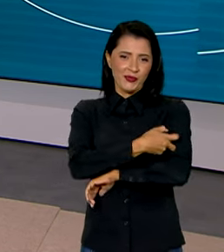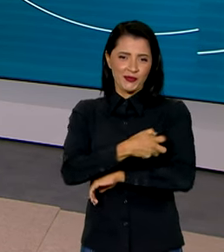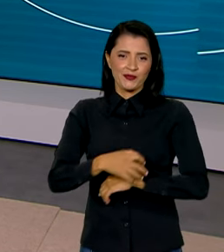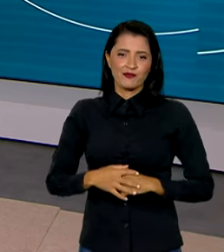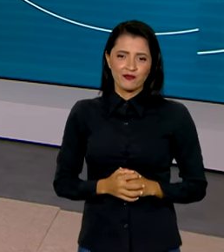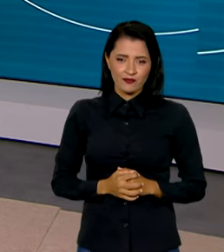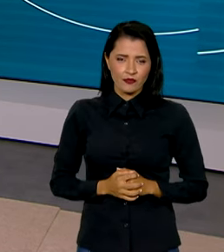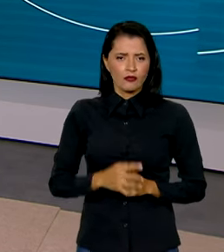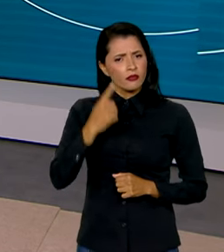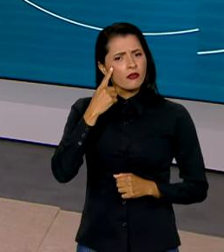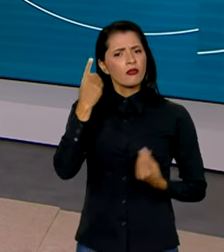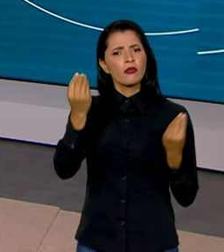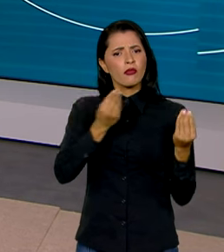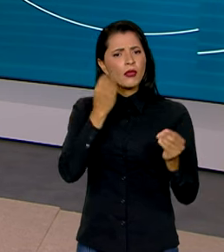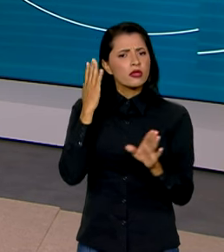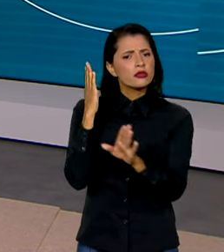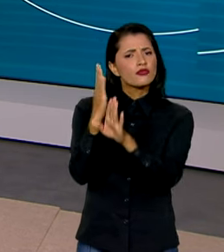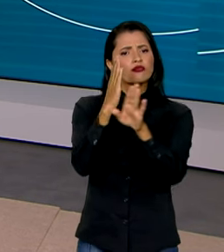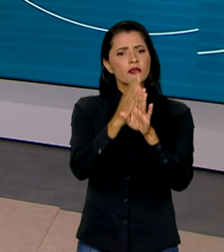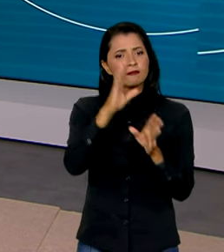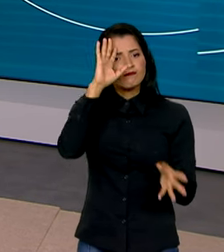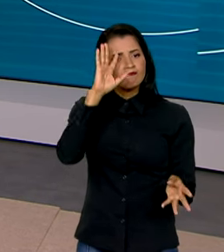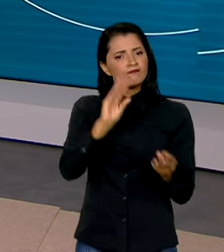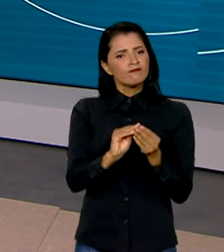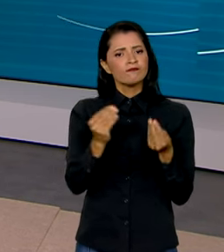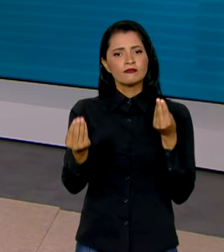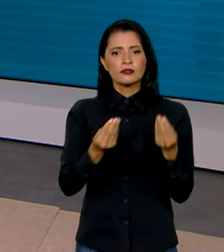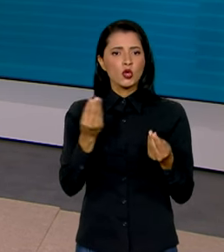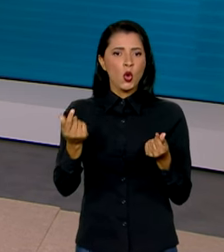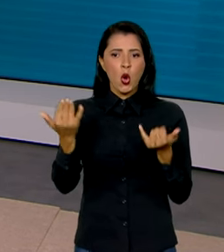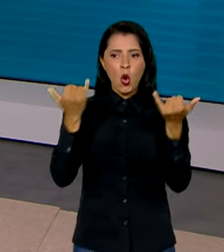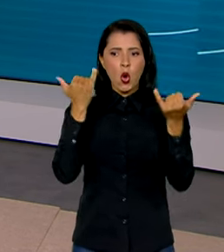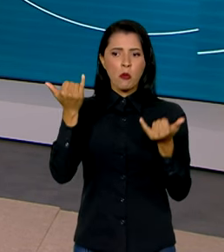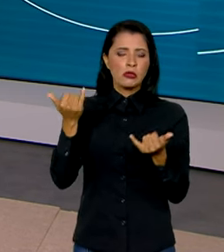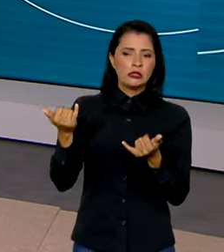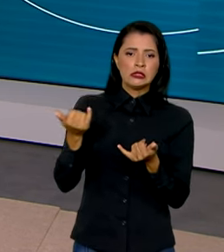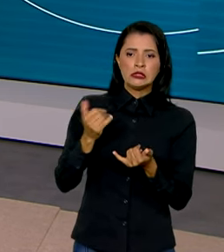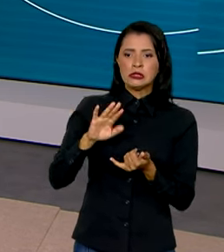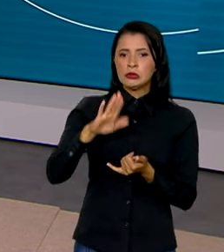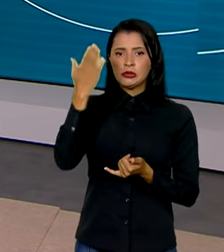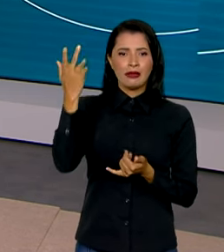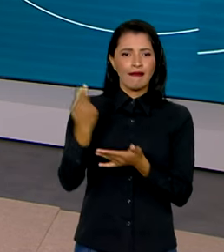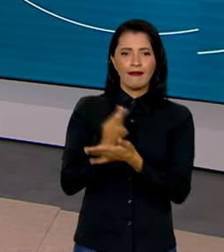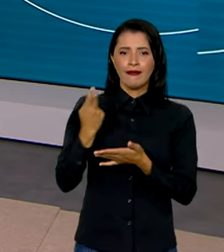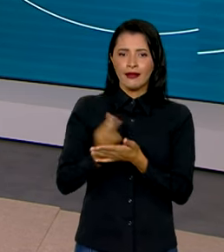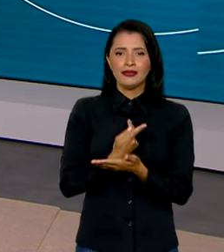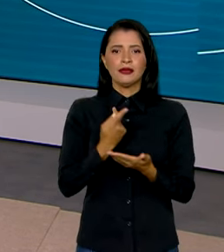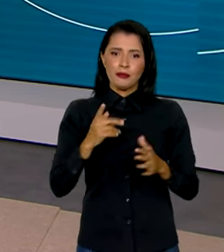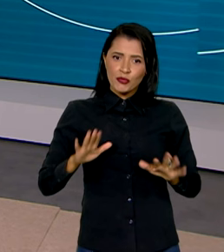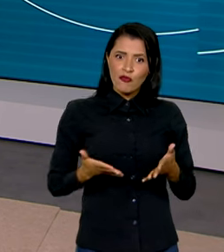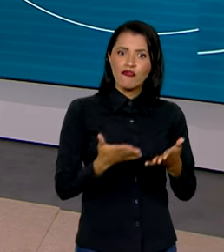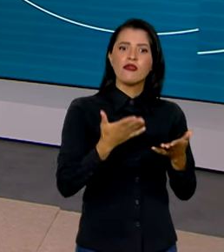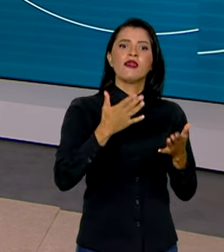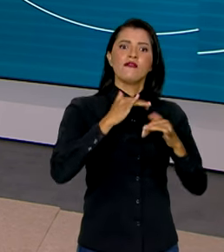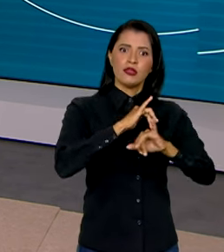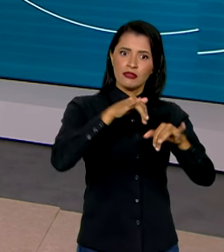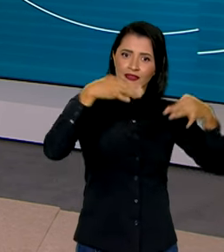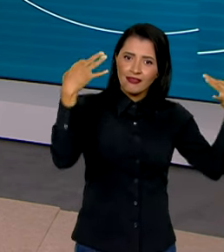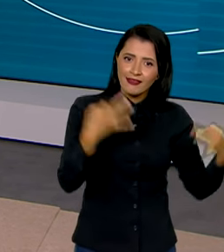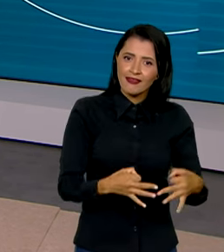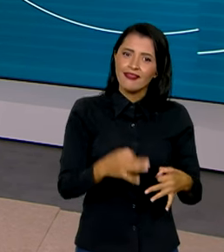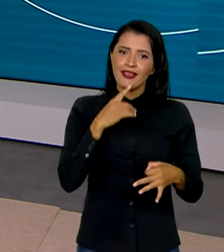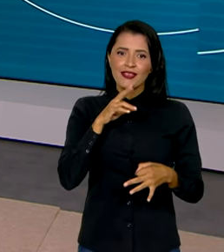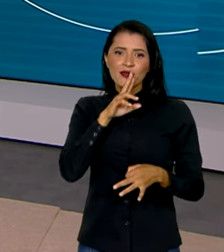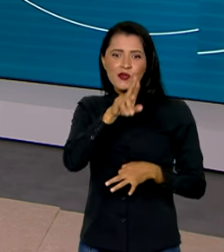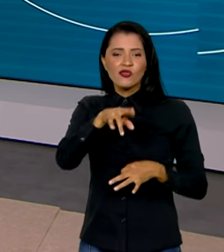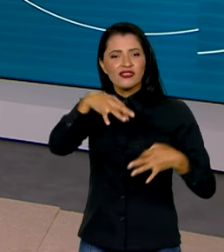Imunizações. A ideia é identificar e compreender o fenômeno da desinformação, promover informações íntegras e